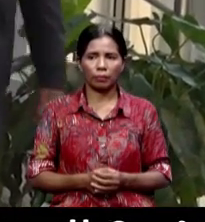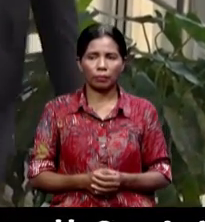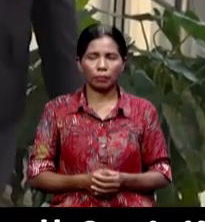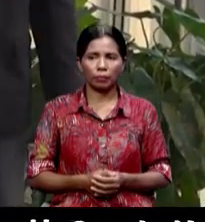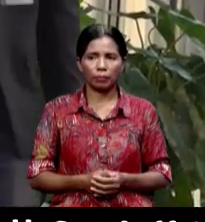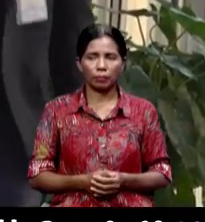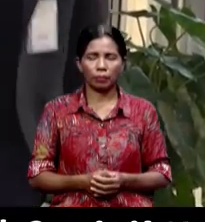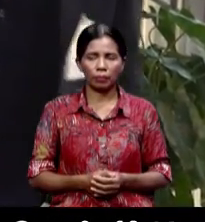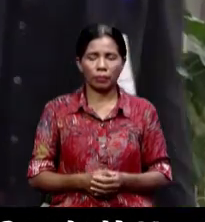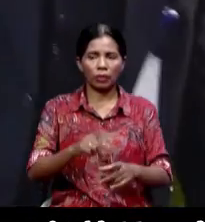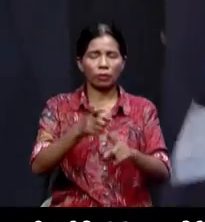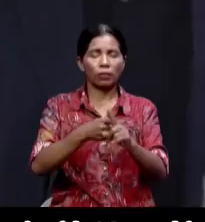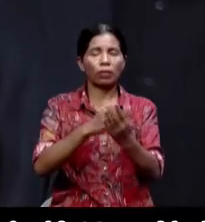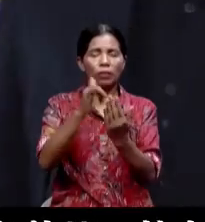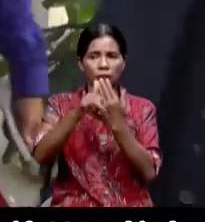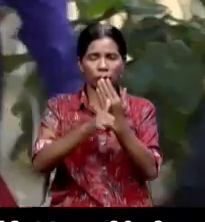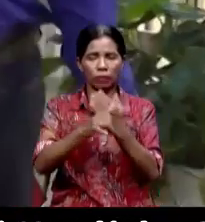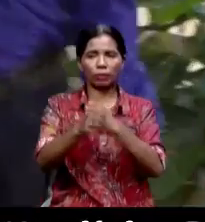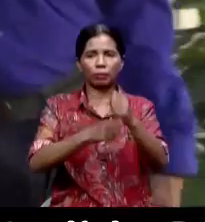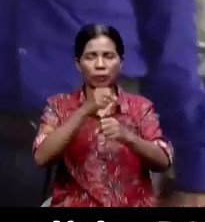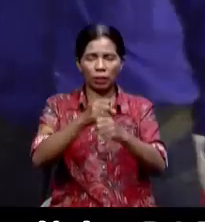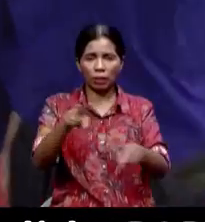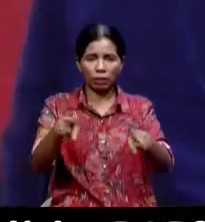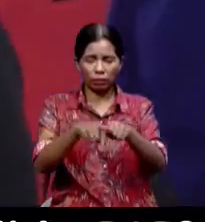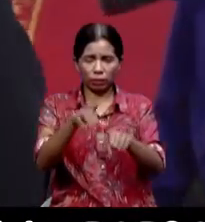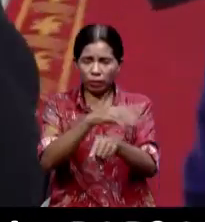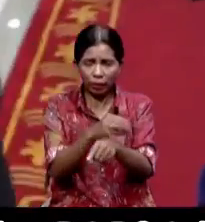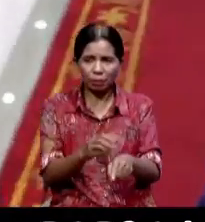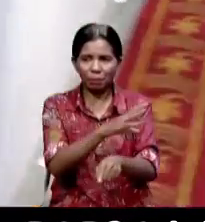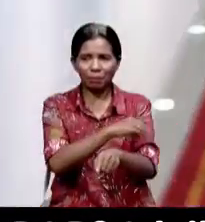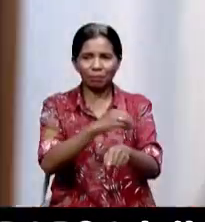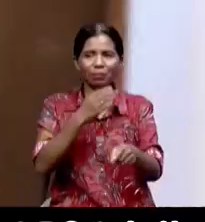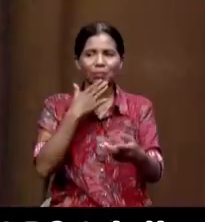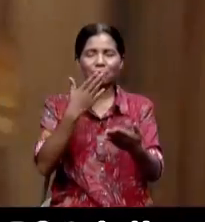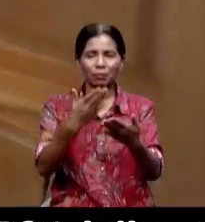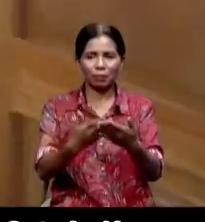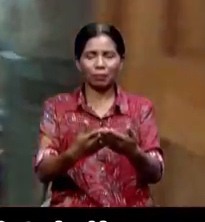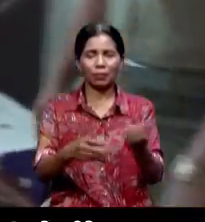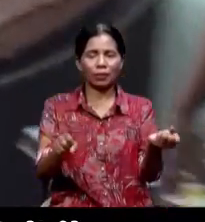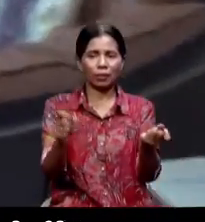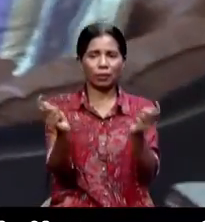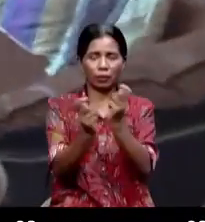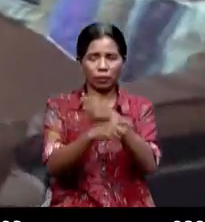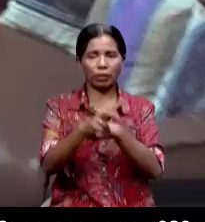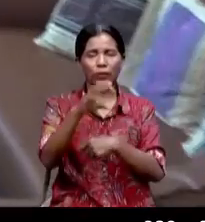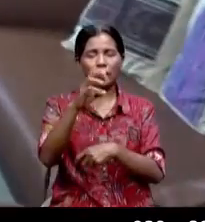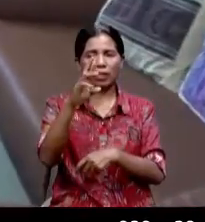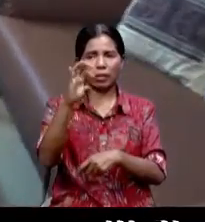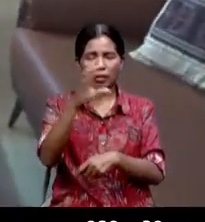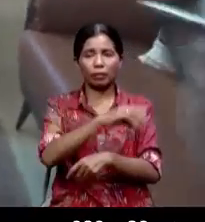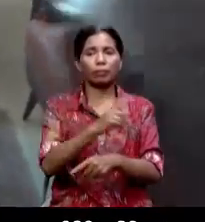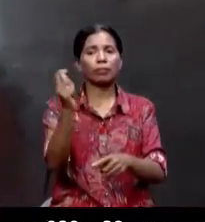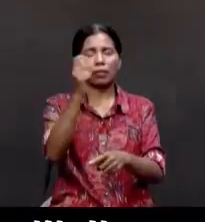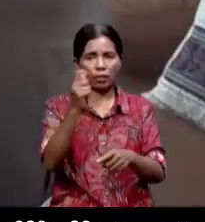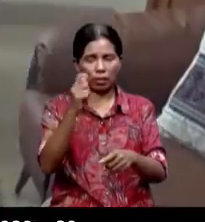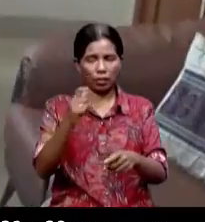Itu bulan Juni tinane Patricia Giovanni asumi kenar hanesan representante UNICEF ya Timor Leste oleh subtitu Valeria Tatum. Noya tersane